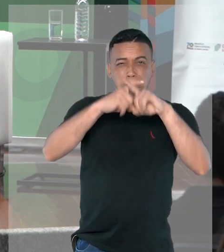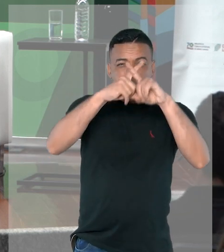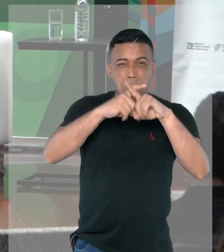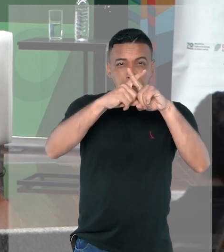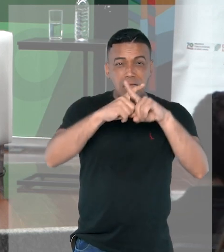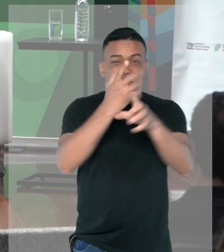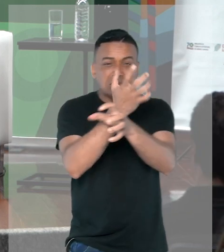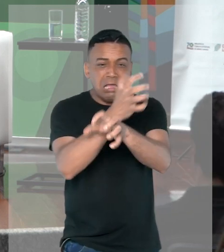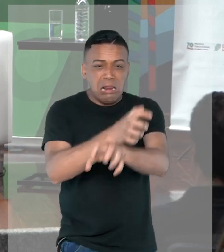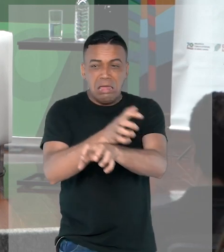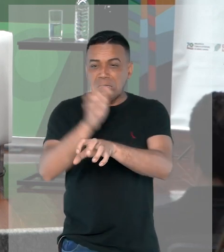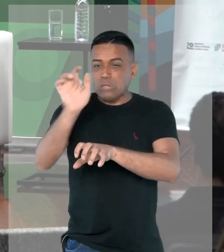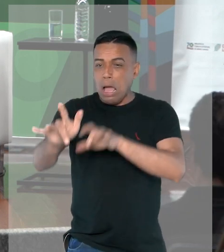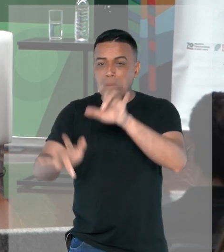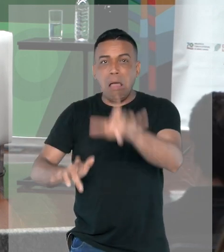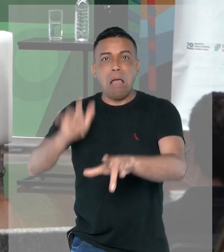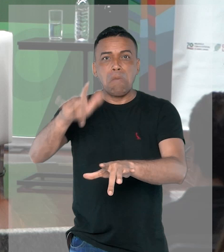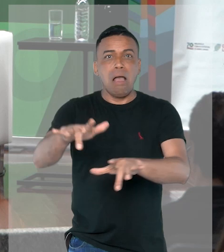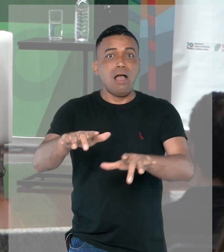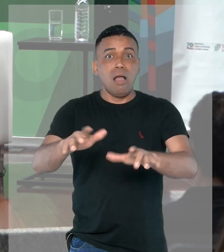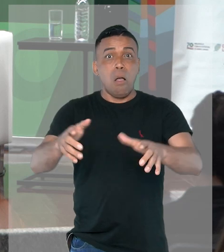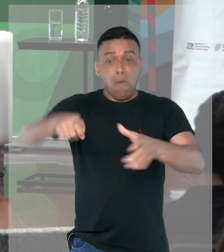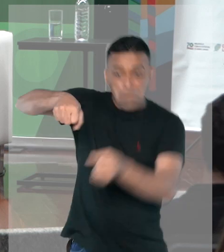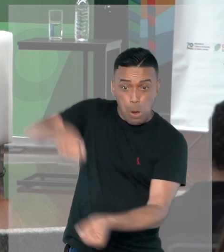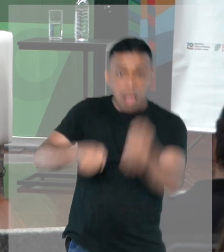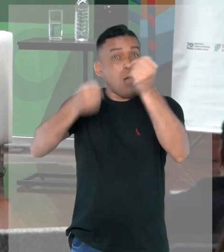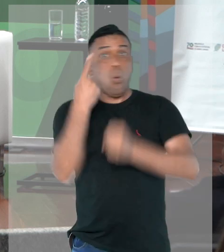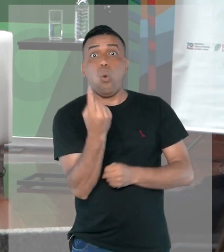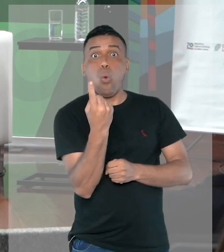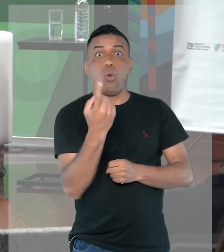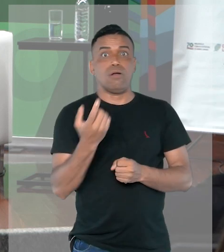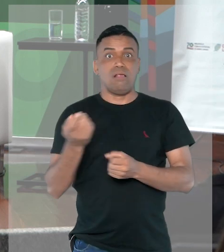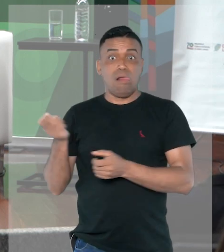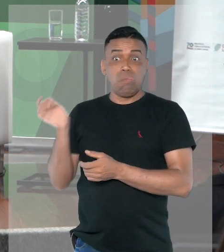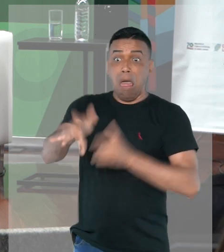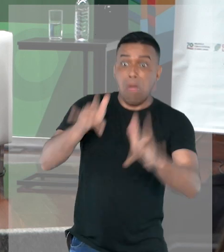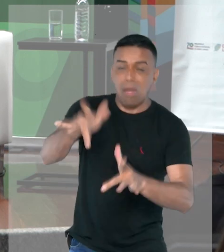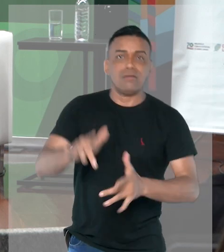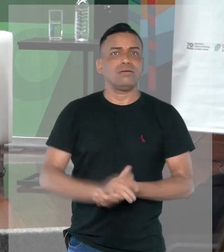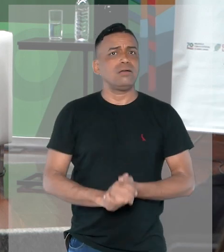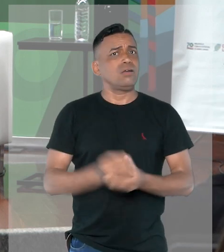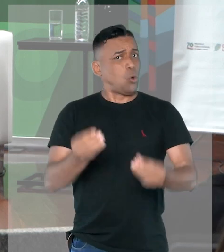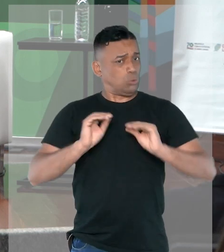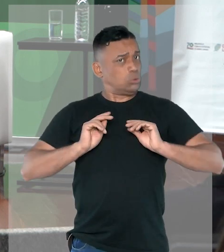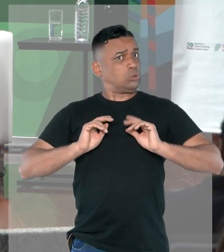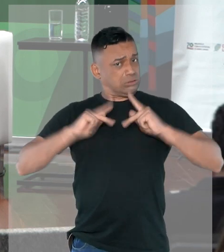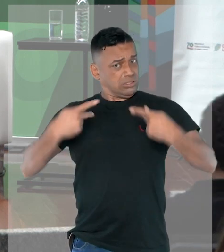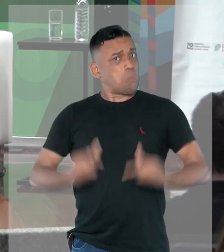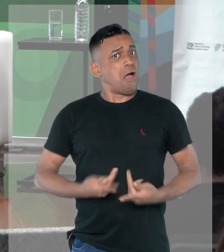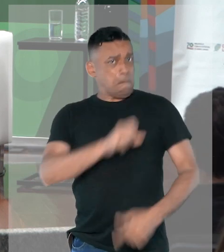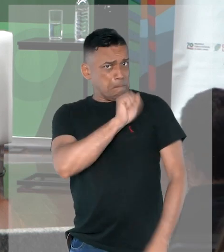Aqueles esqueletinhos jogados um em cima dos outros, assim. Uma coisa medonha que foi feito, né? O que o ser humano pode fazer para outro ser